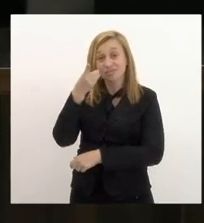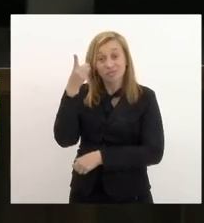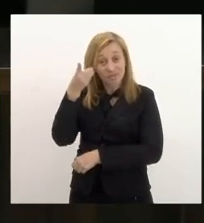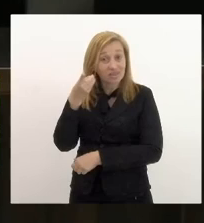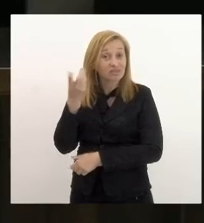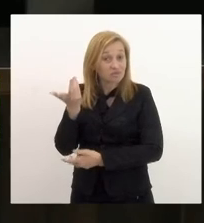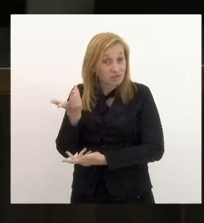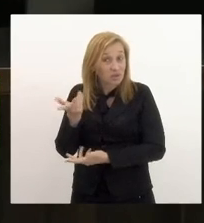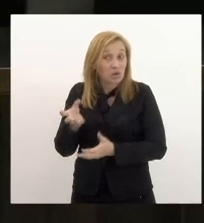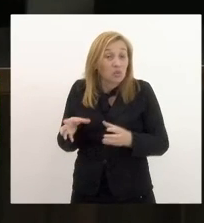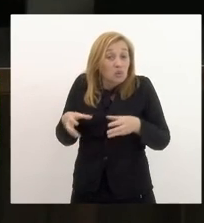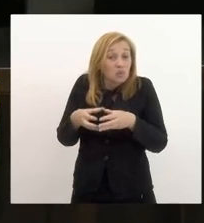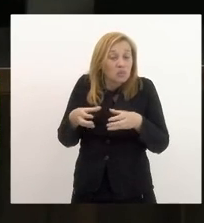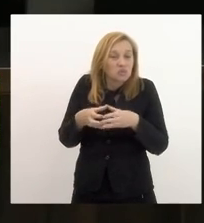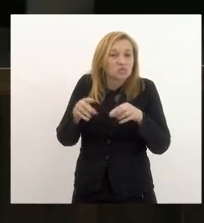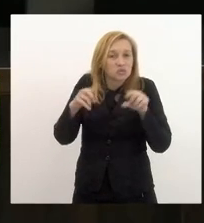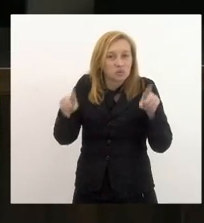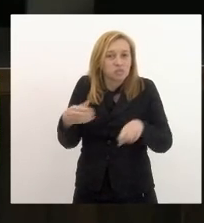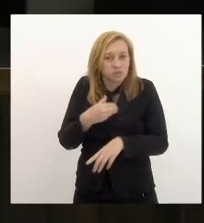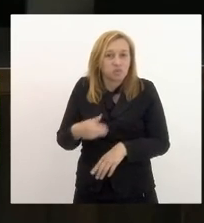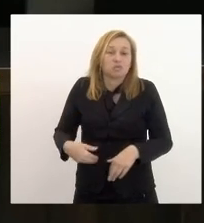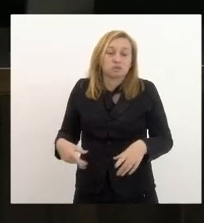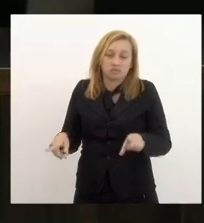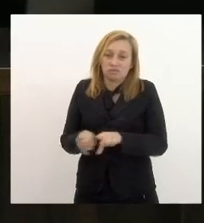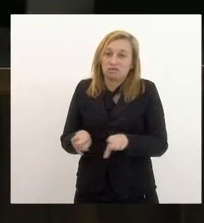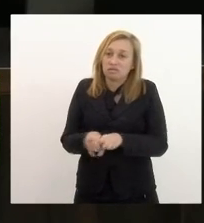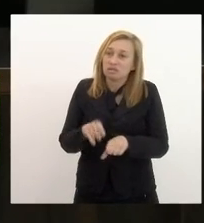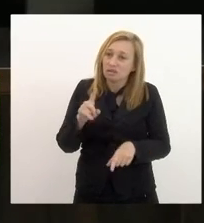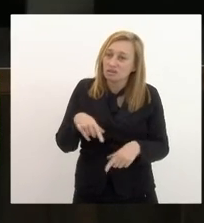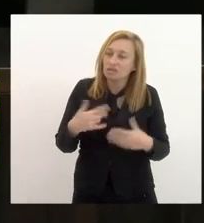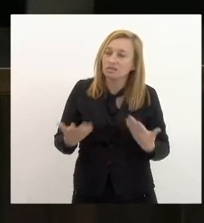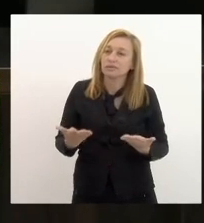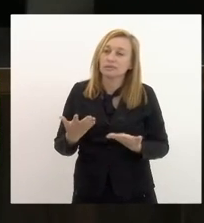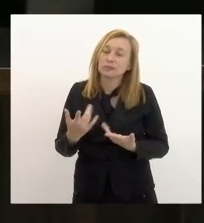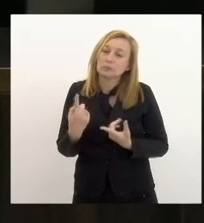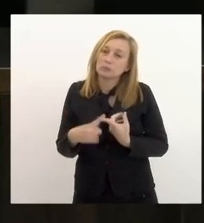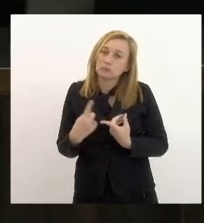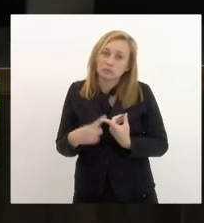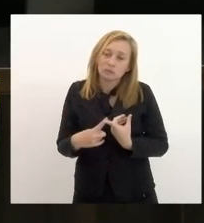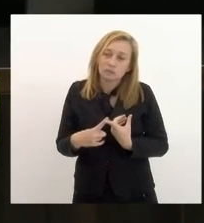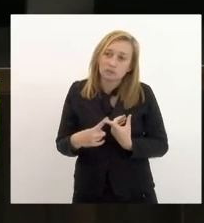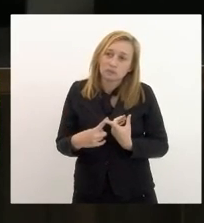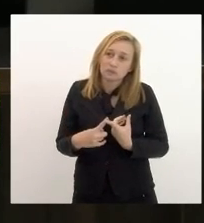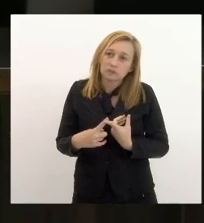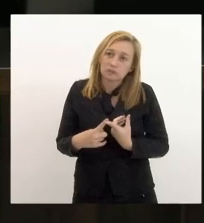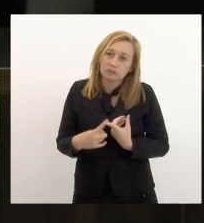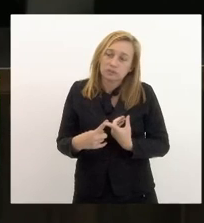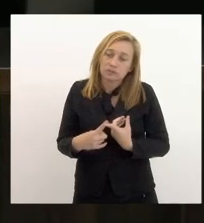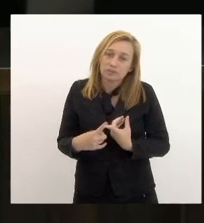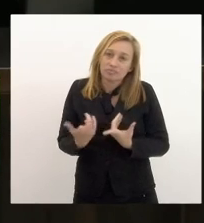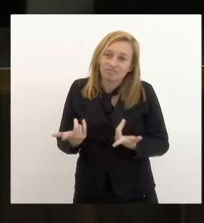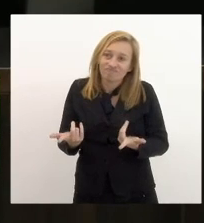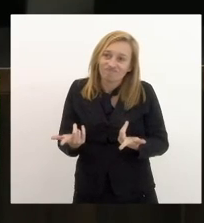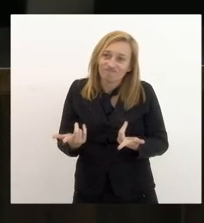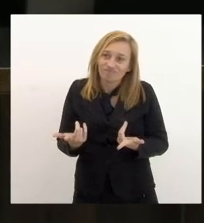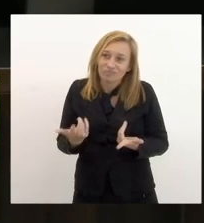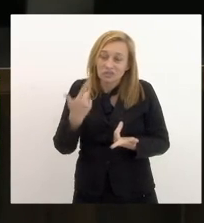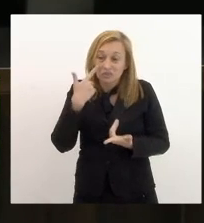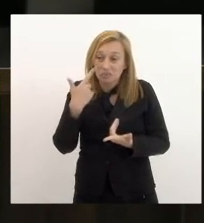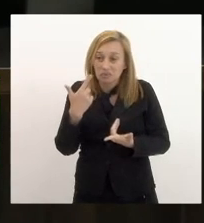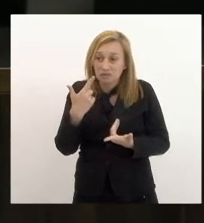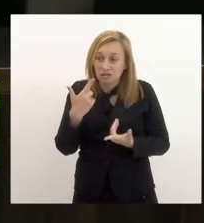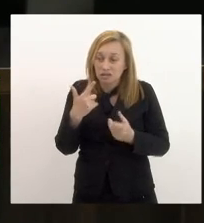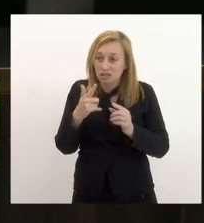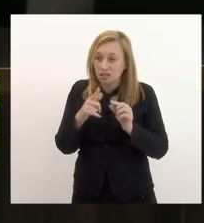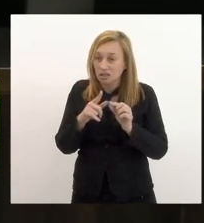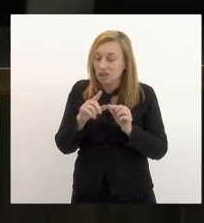e para o conjunto dos Servidores Públicos porque a gente vislumbra A Linha